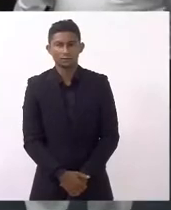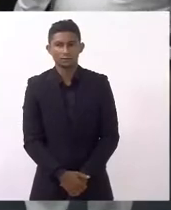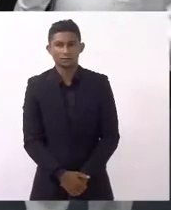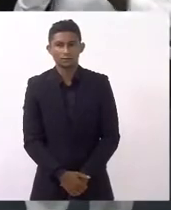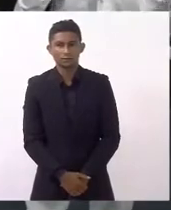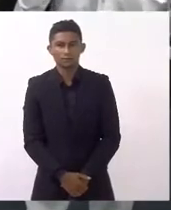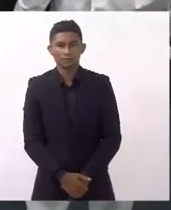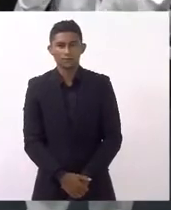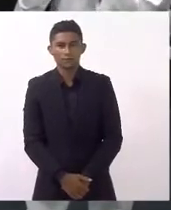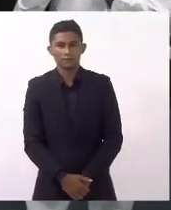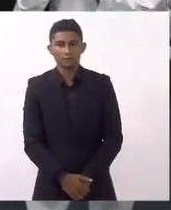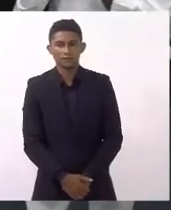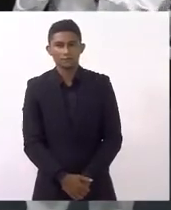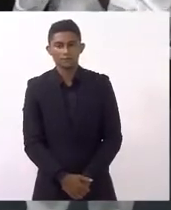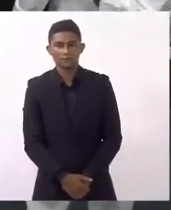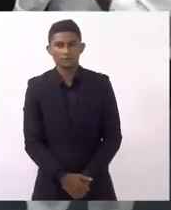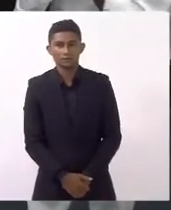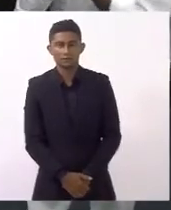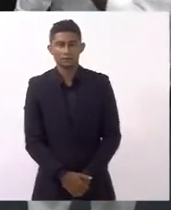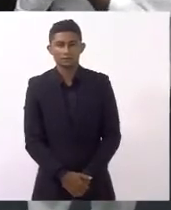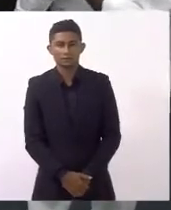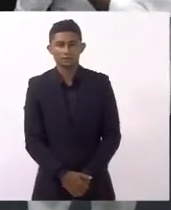E aí